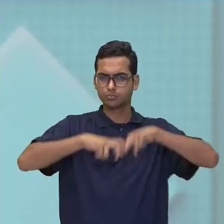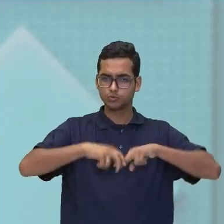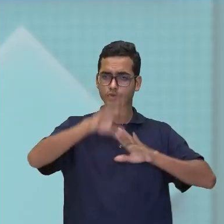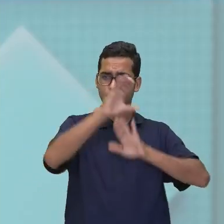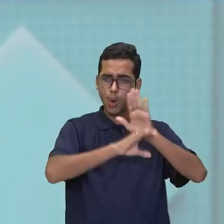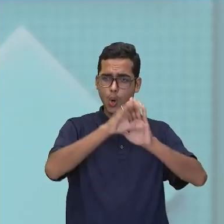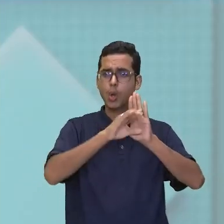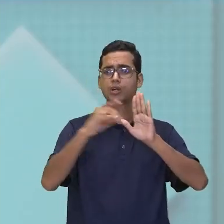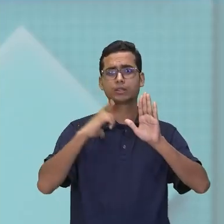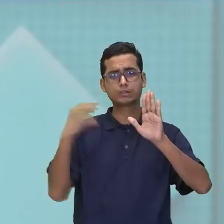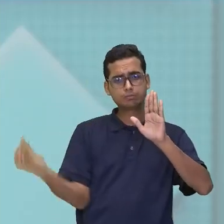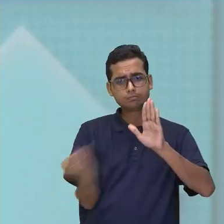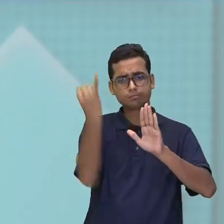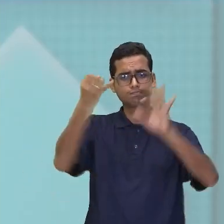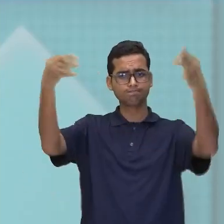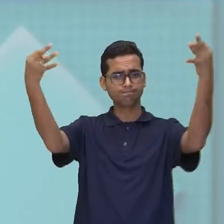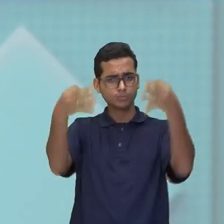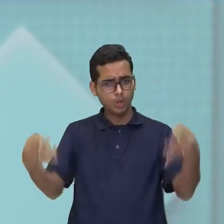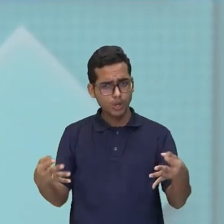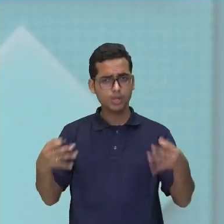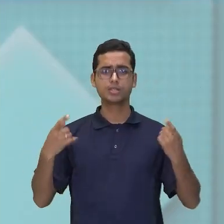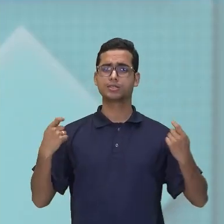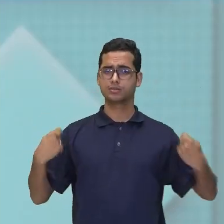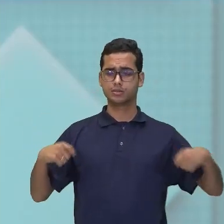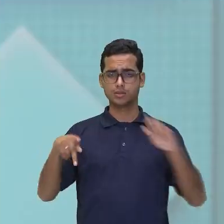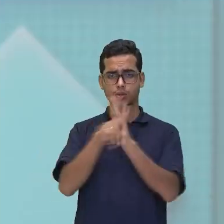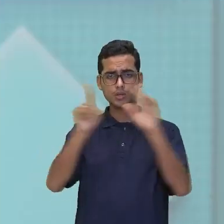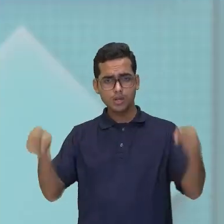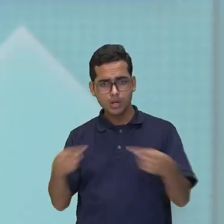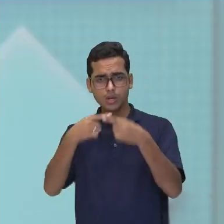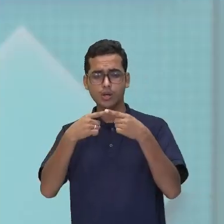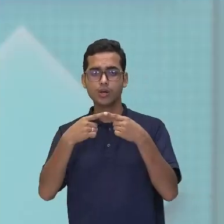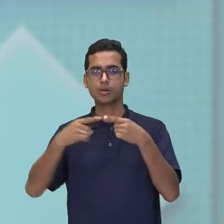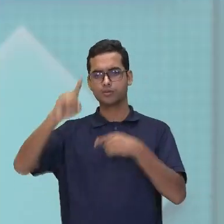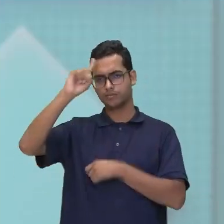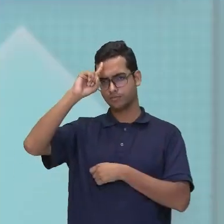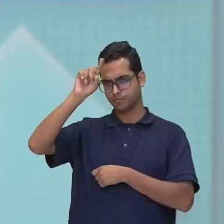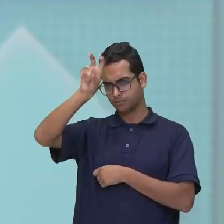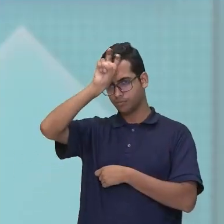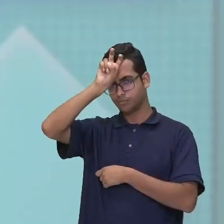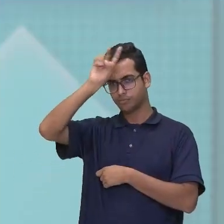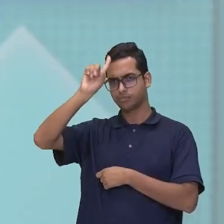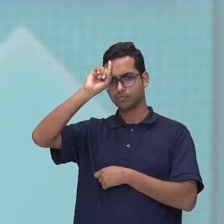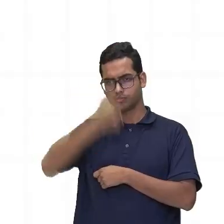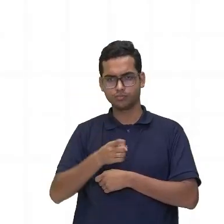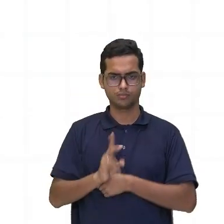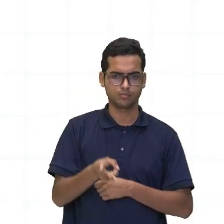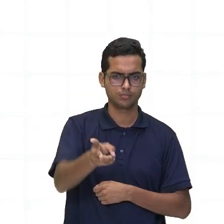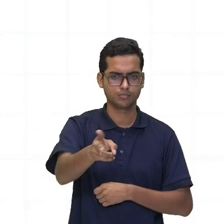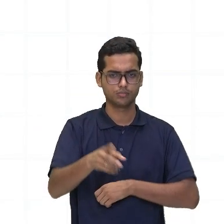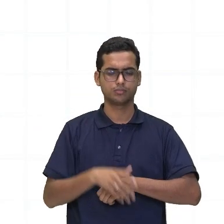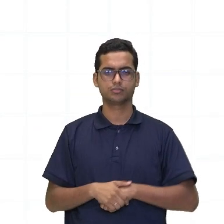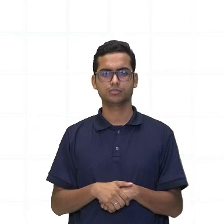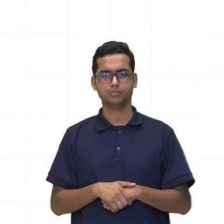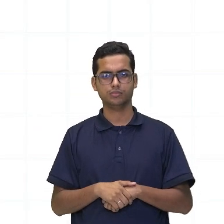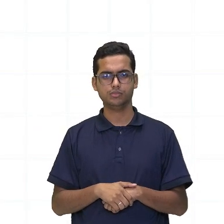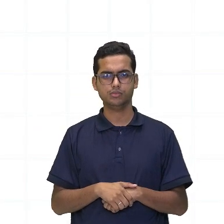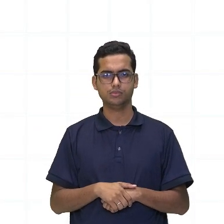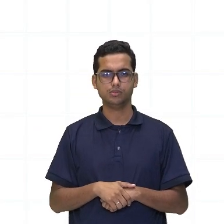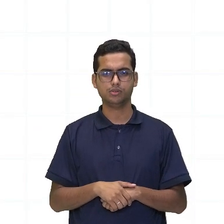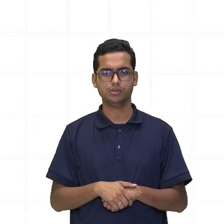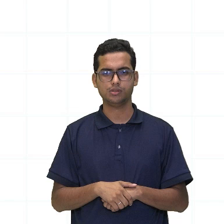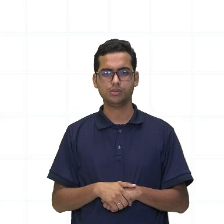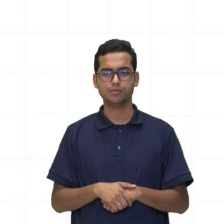algo perfeito, mas determinado por quem? Pelo faraó. Continuando as nossas